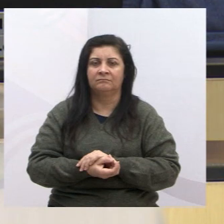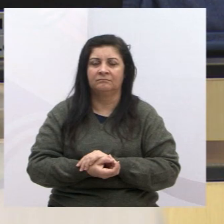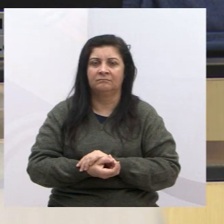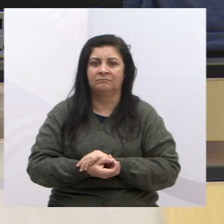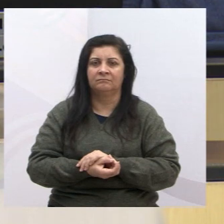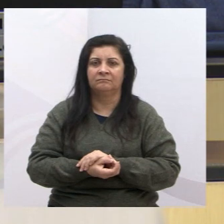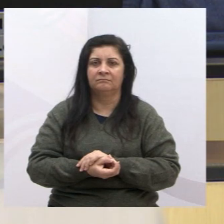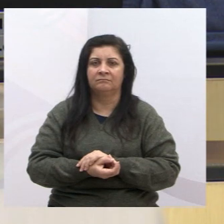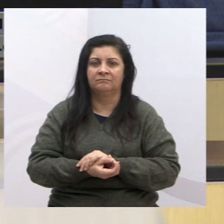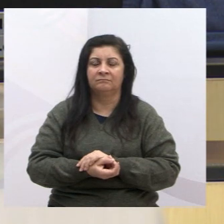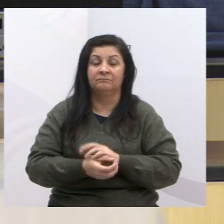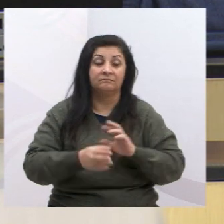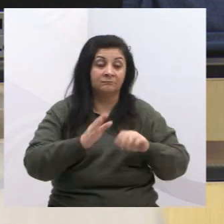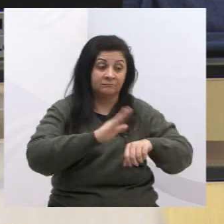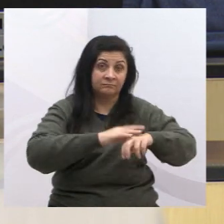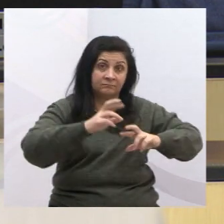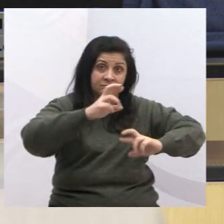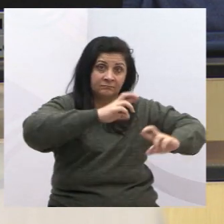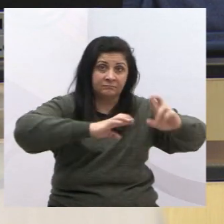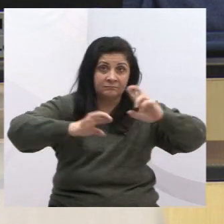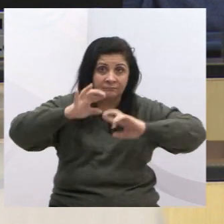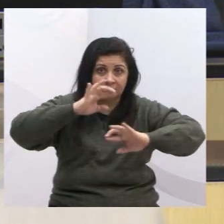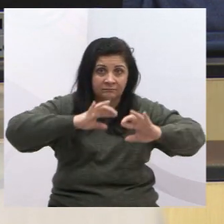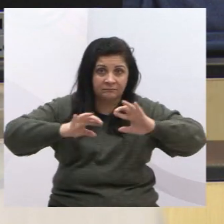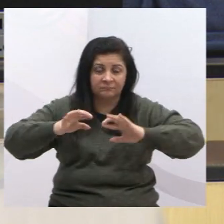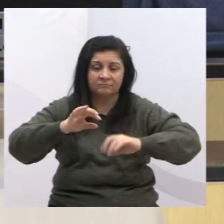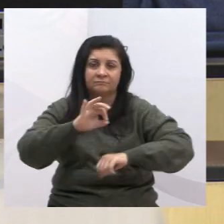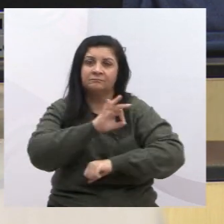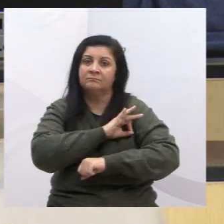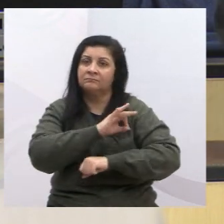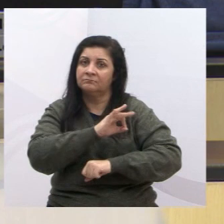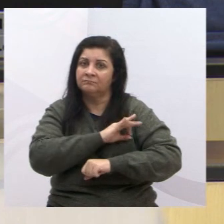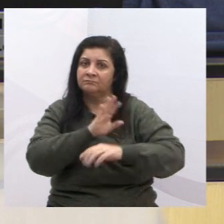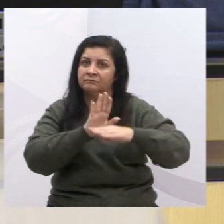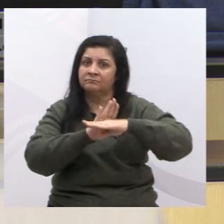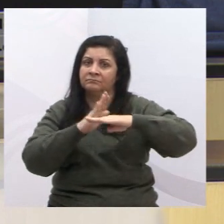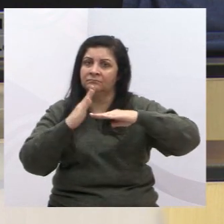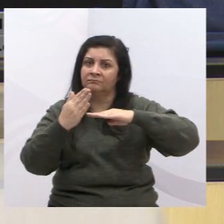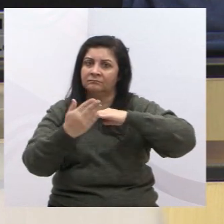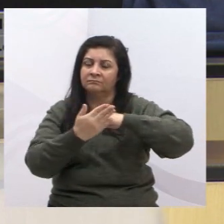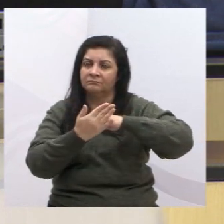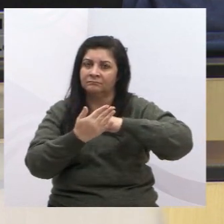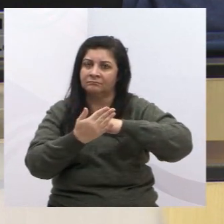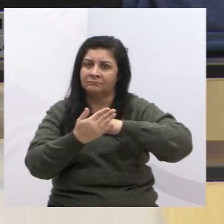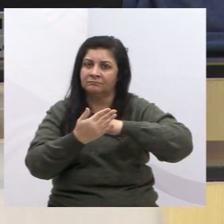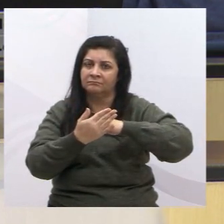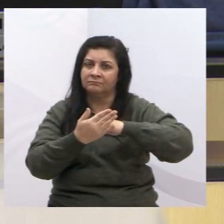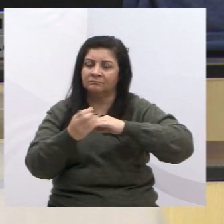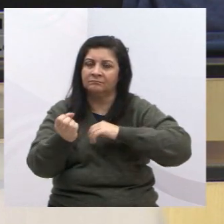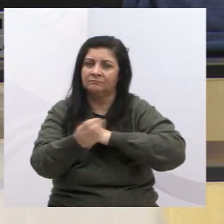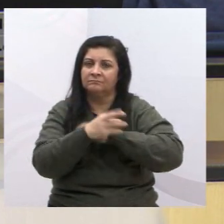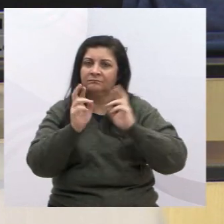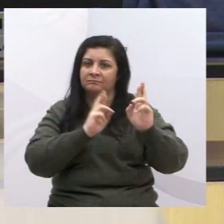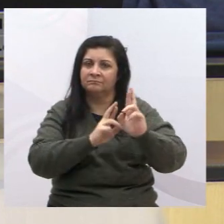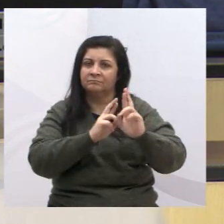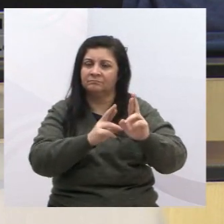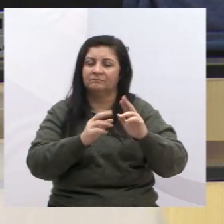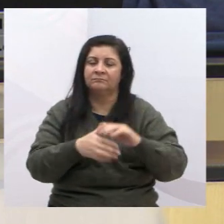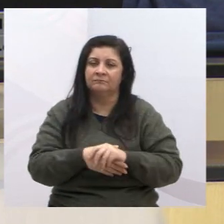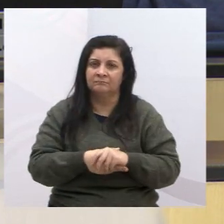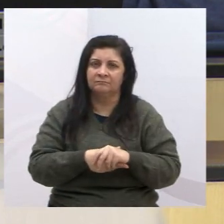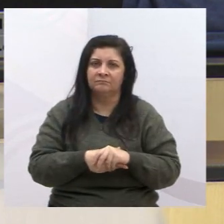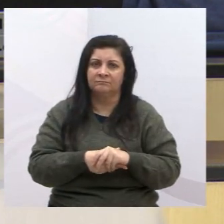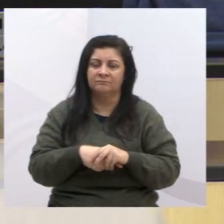solicitando a intensificação de rondas policiais nos bairros Jardim Nova Esperança.